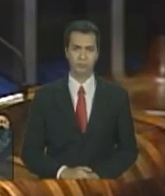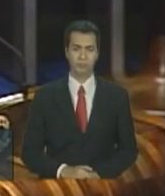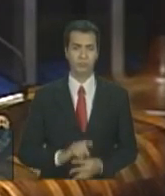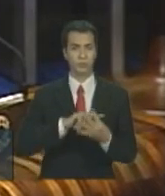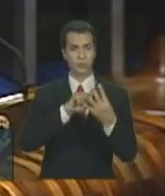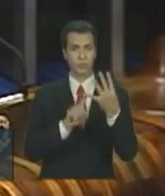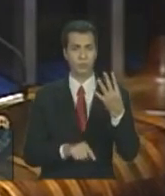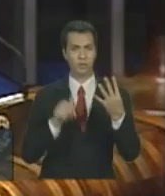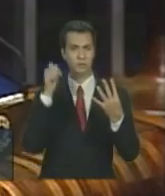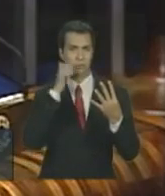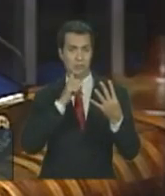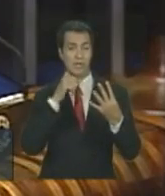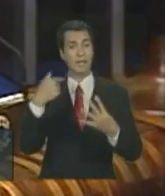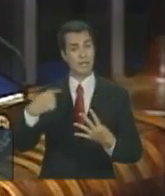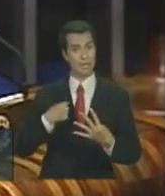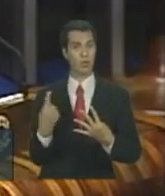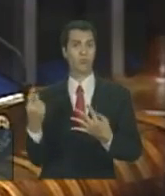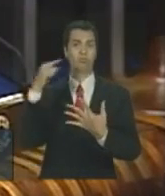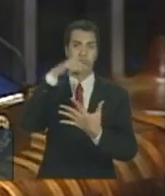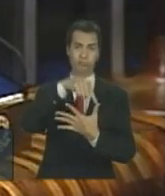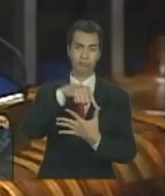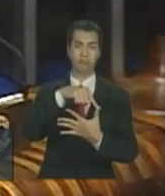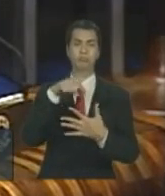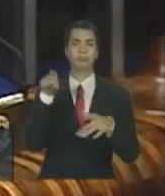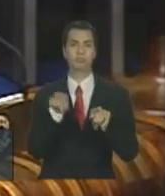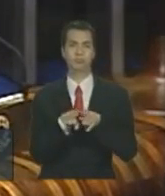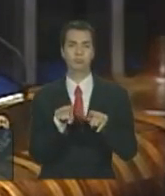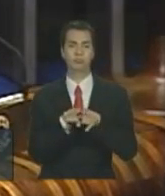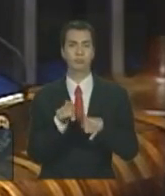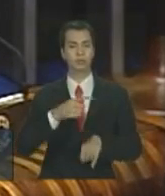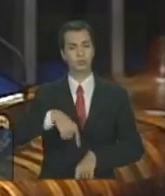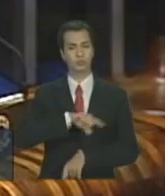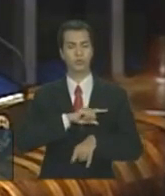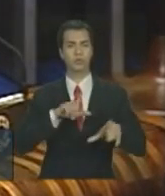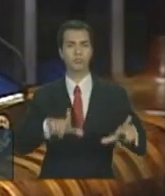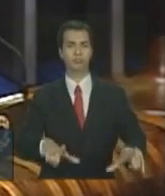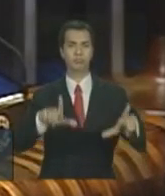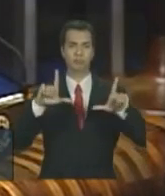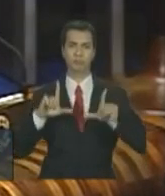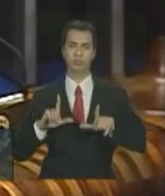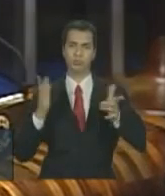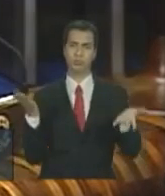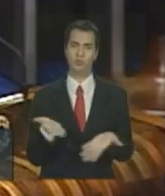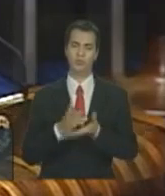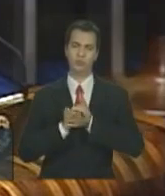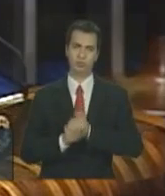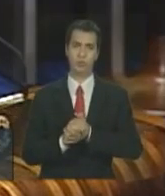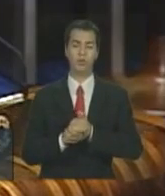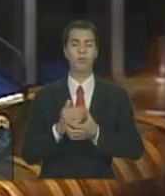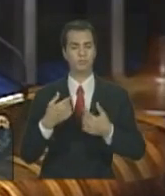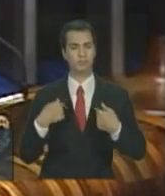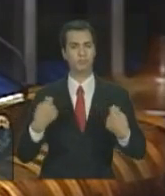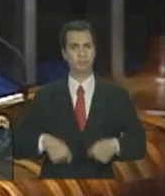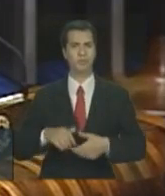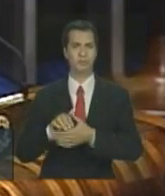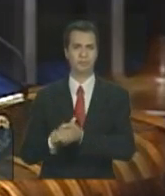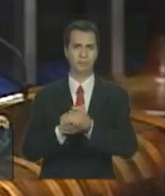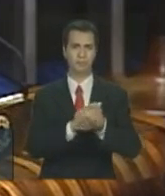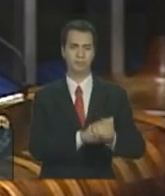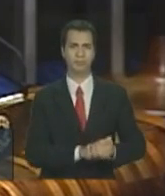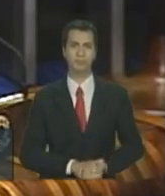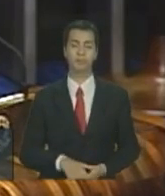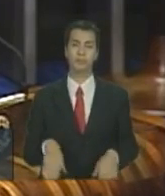mulheres que comigo recebem hoje esse prêmio. Então, elas merecem o meu cumprimento. Em seguida, eu